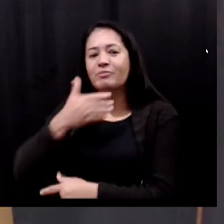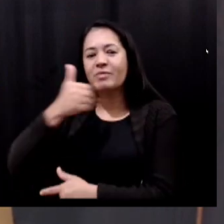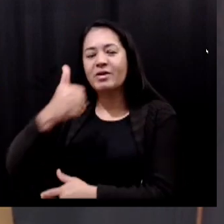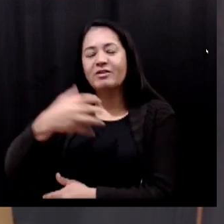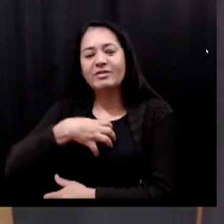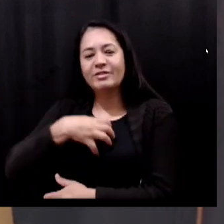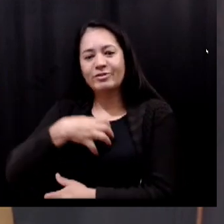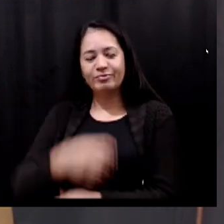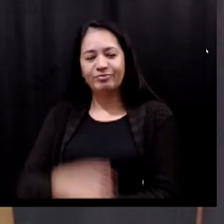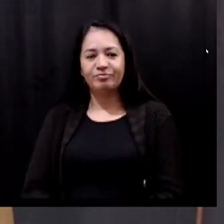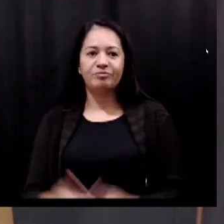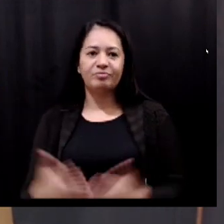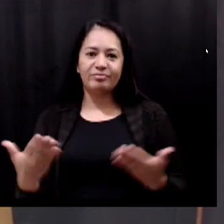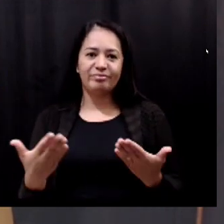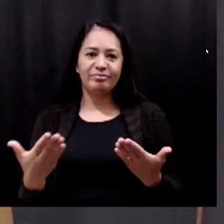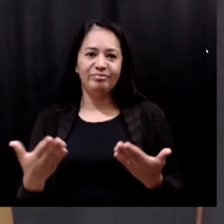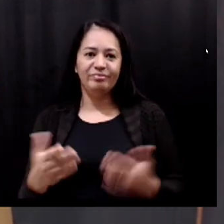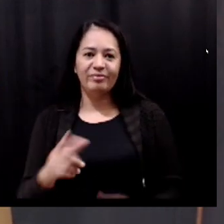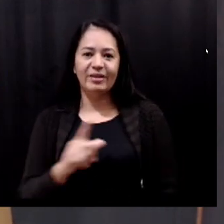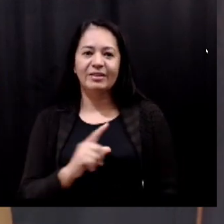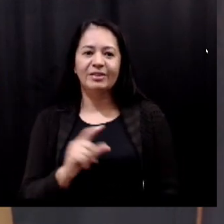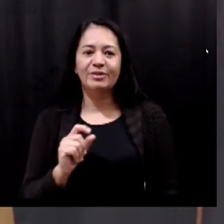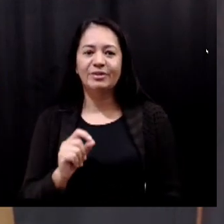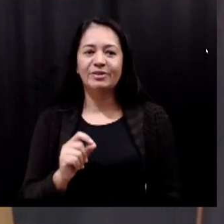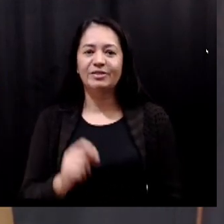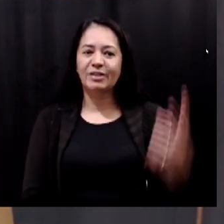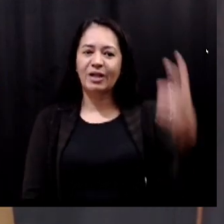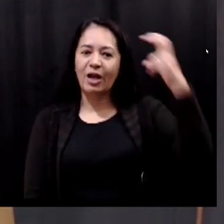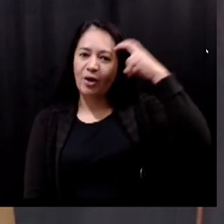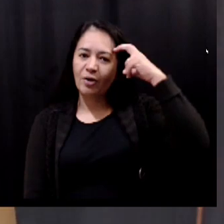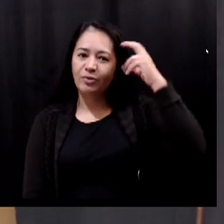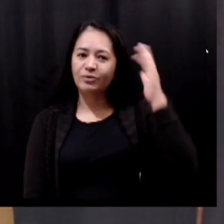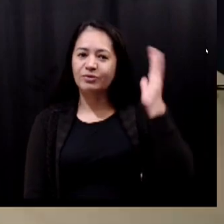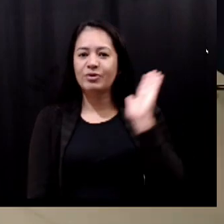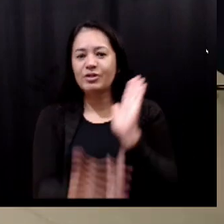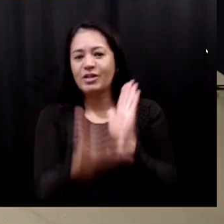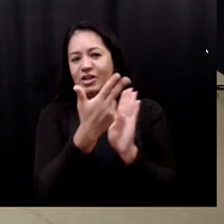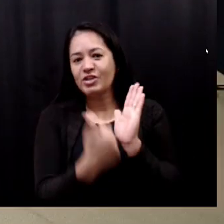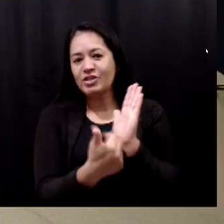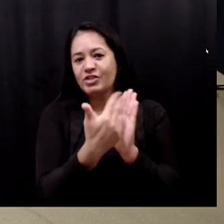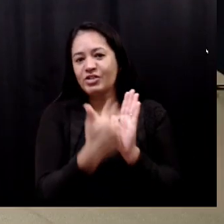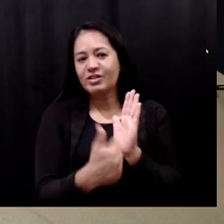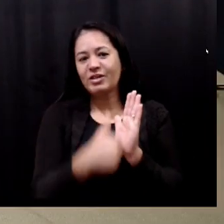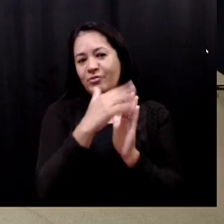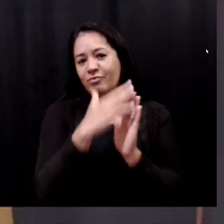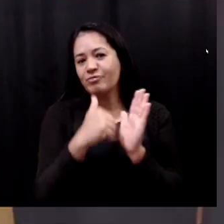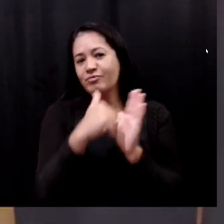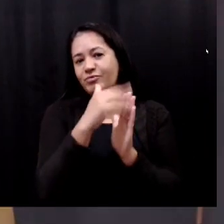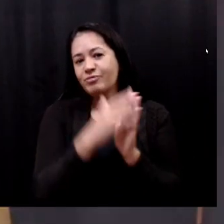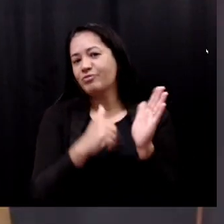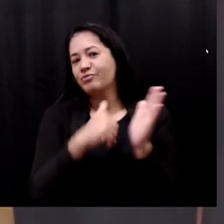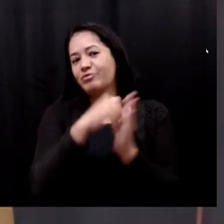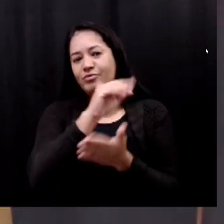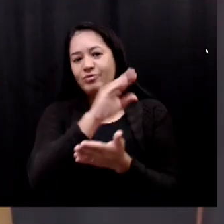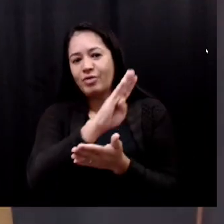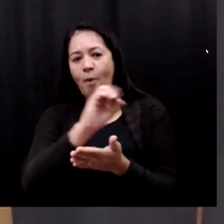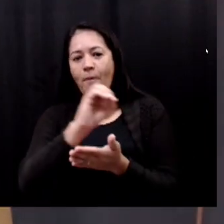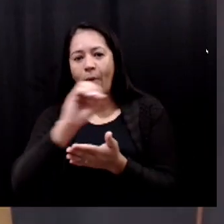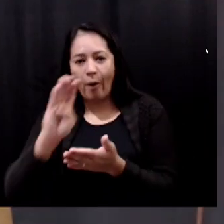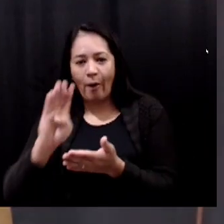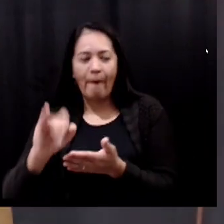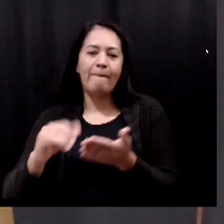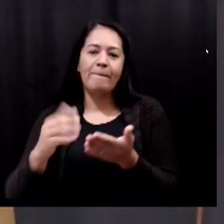tem nós estamos na cultura de pintura de desenhos, né? Verdade. Os Bob Goods e outros desenhos. Esse é